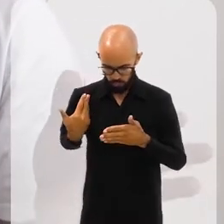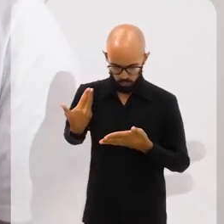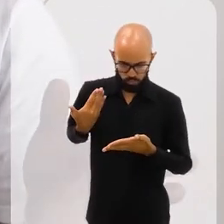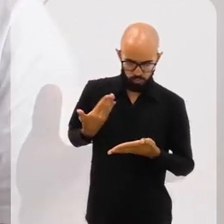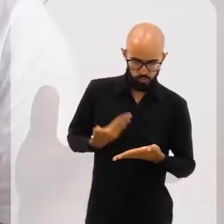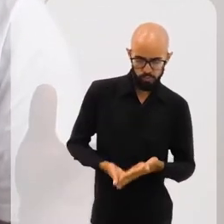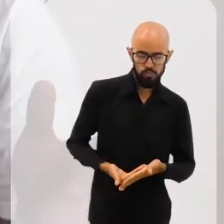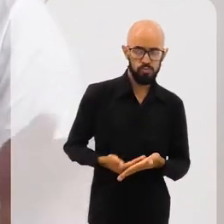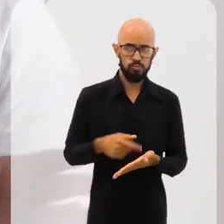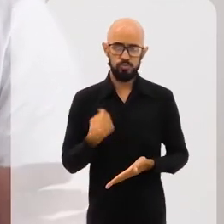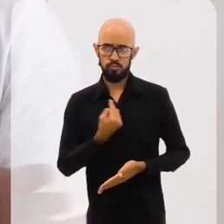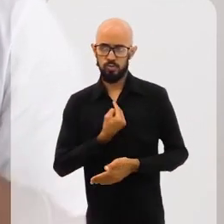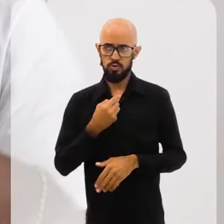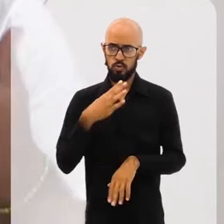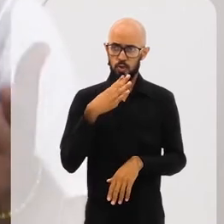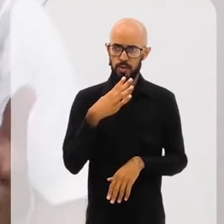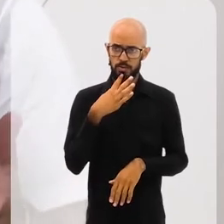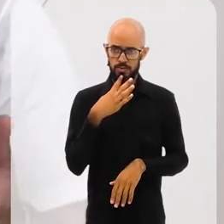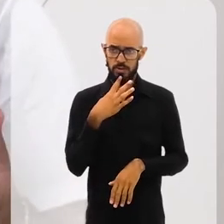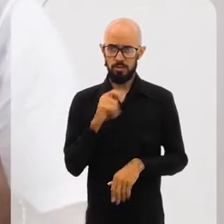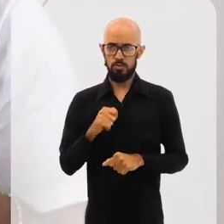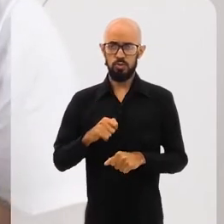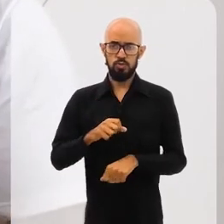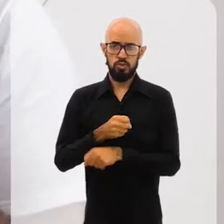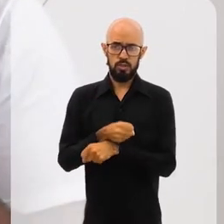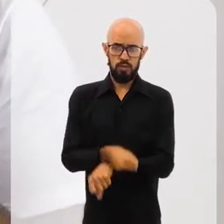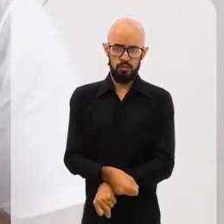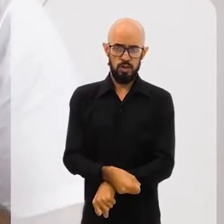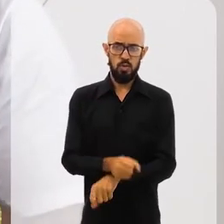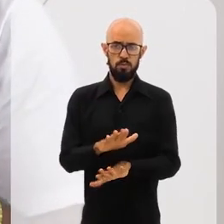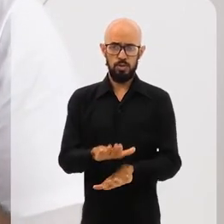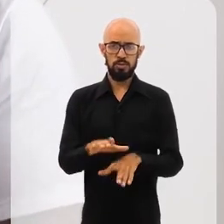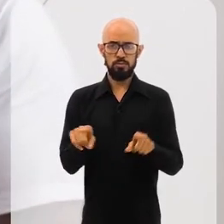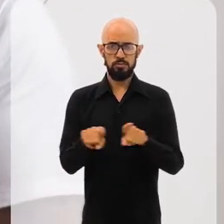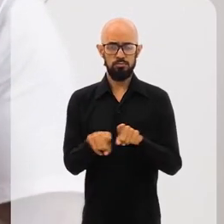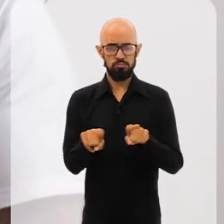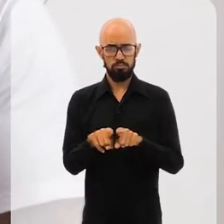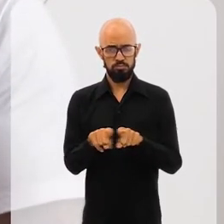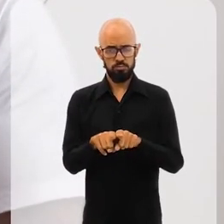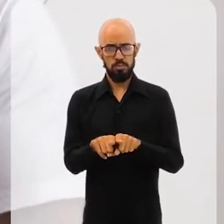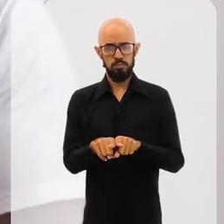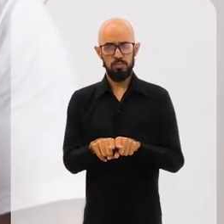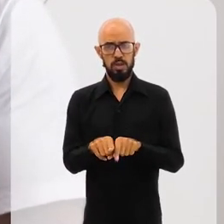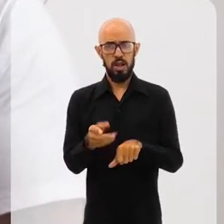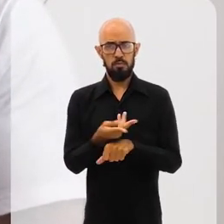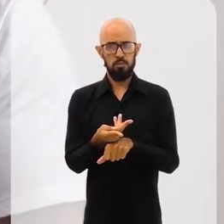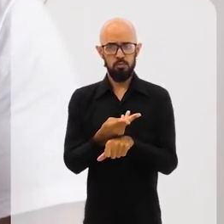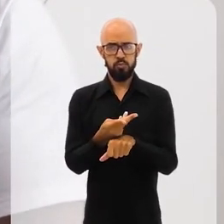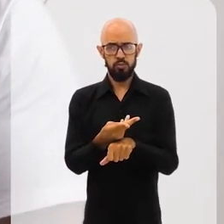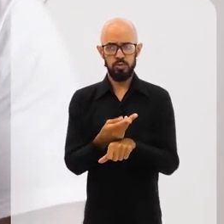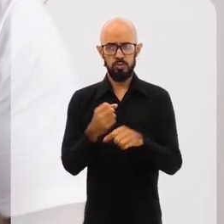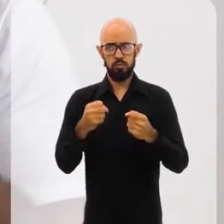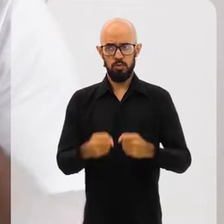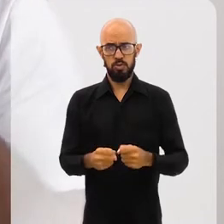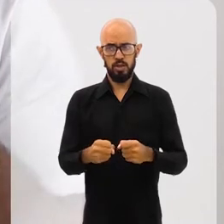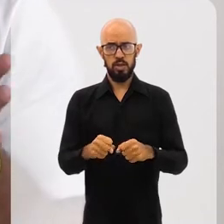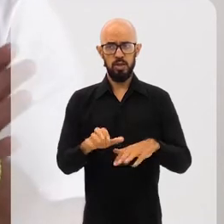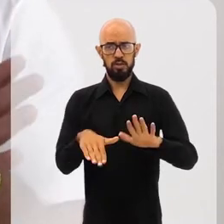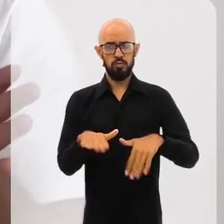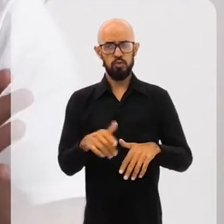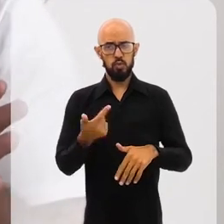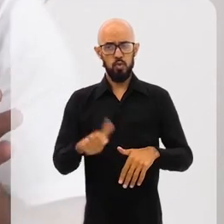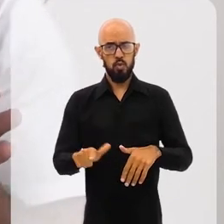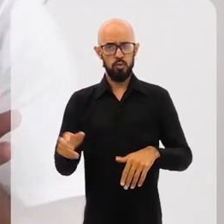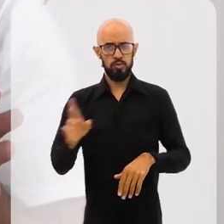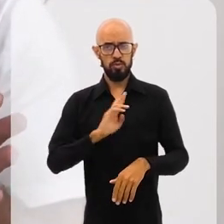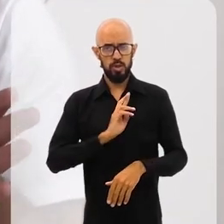todo o processo, né, que nós conhecemos, não só de escravidão e tudo mais, mas pela força, pela busca do poder,